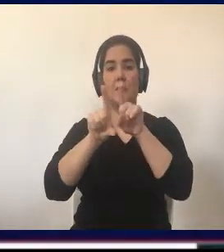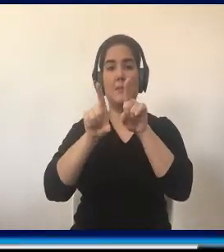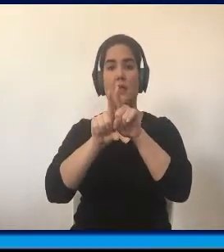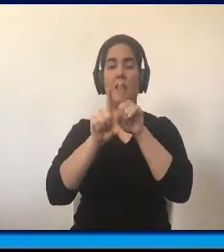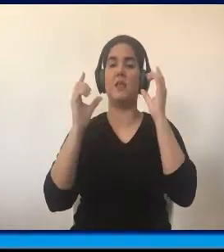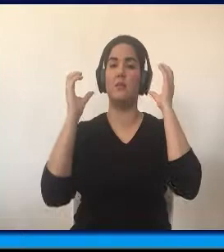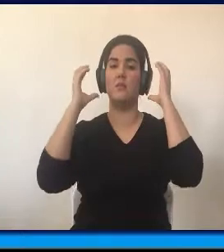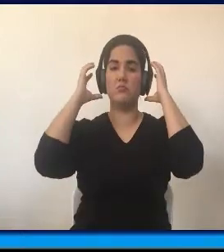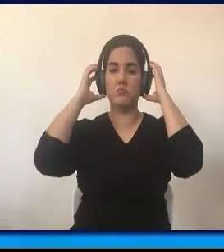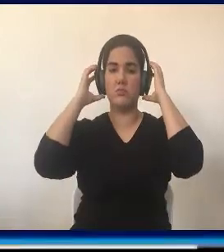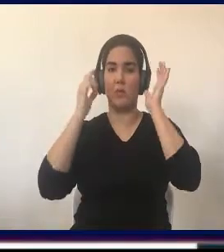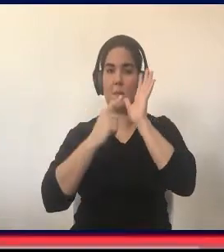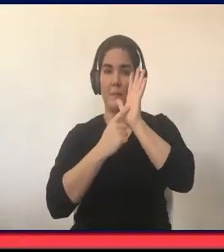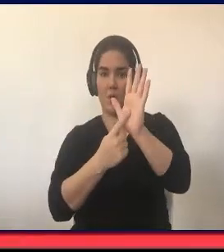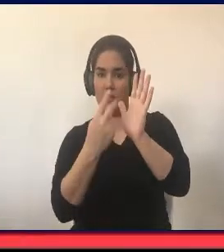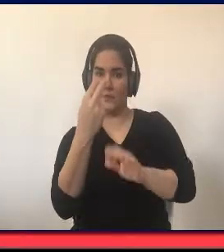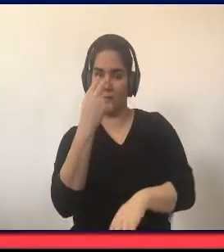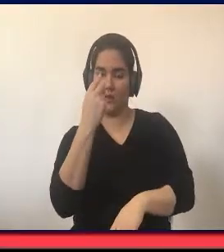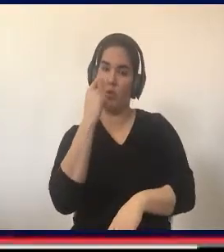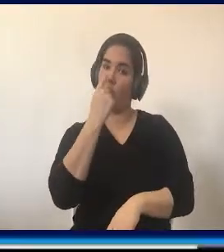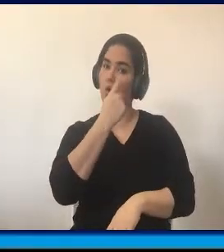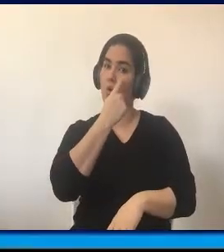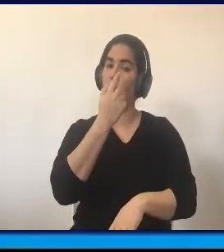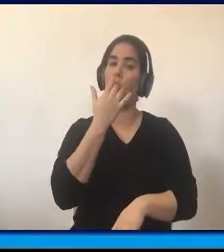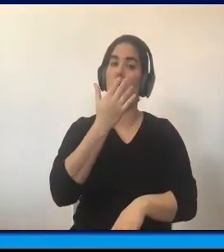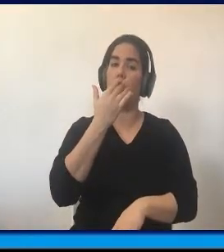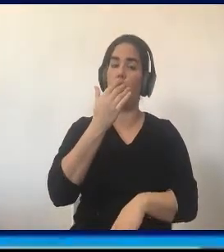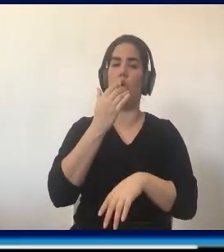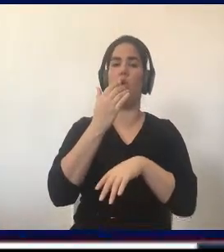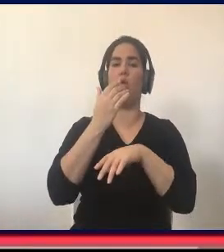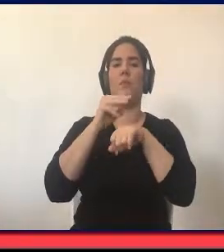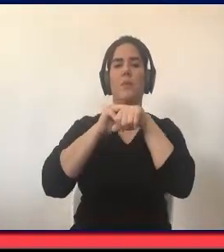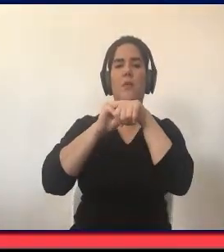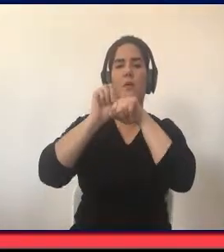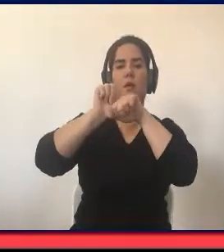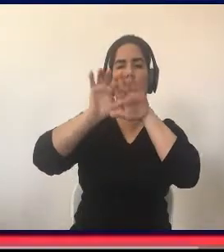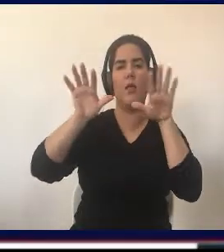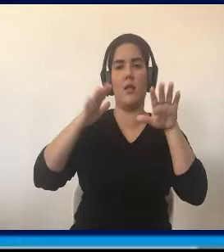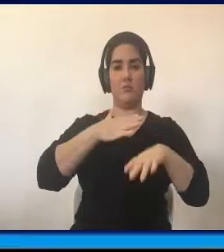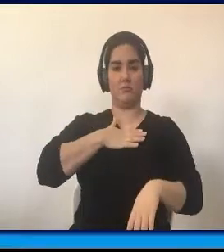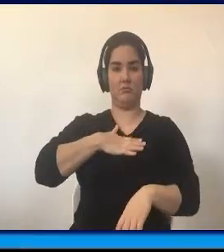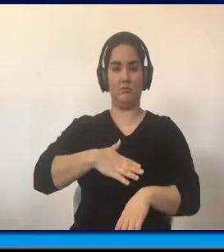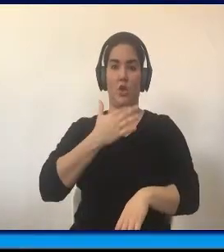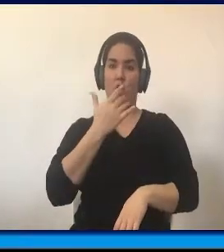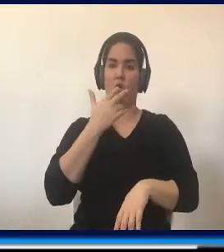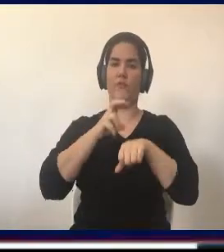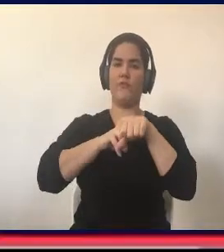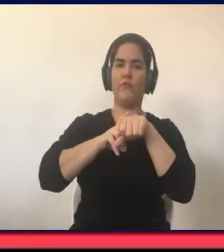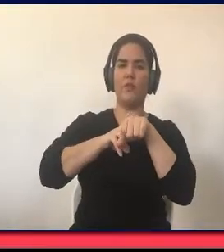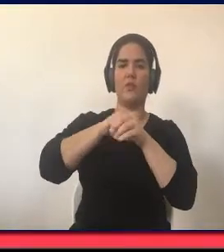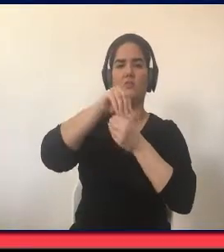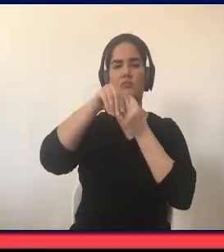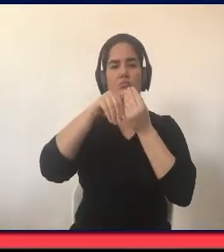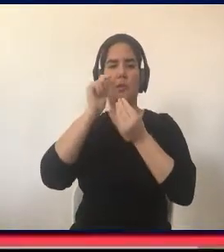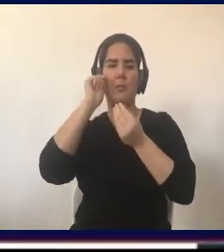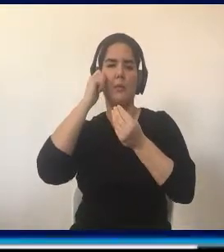tá bom? Meus olhos são castanhos claros também. Estou com a camiseta esverdeada, parece um pouco meio preta, tá bom?